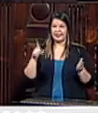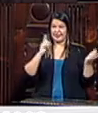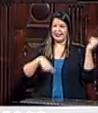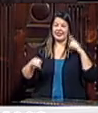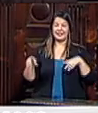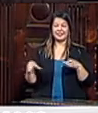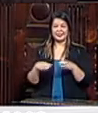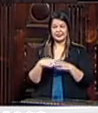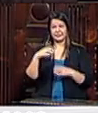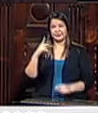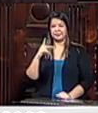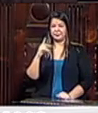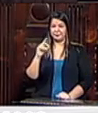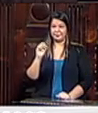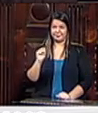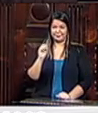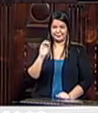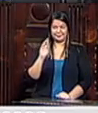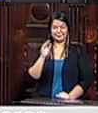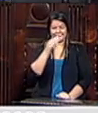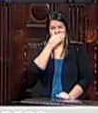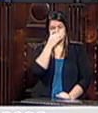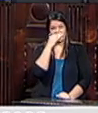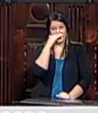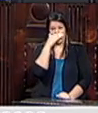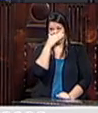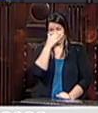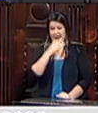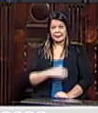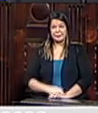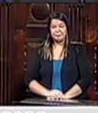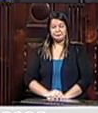no TSE. Era isso que eu queria dizer. Obrigado, senhora Presidente.